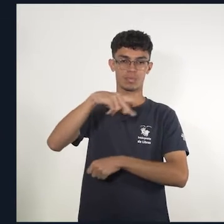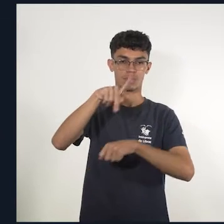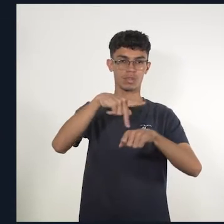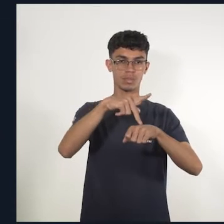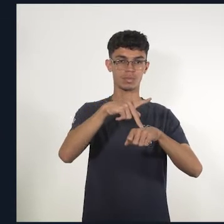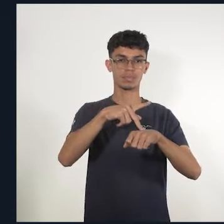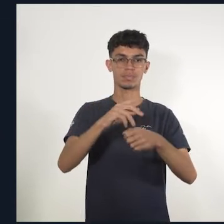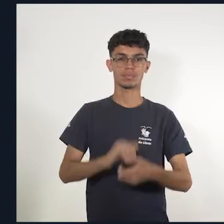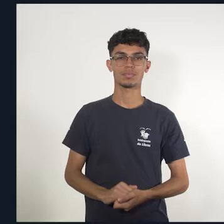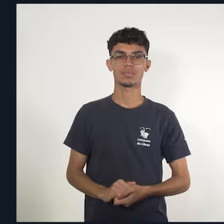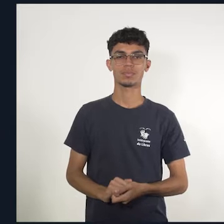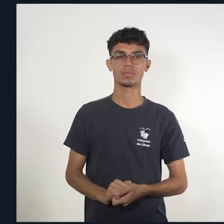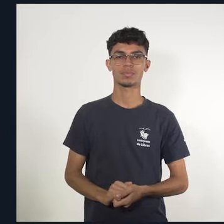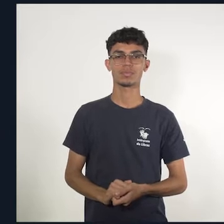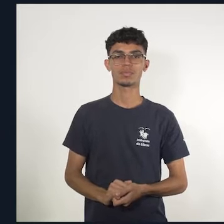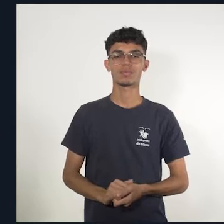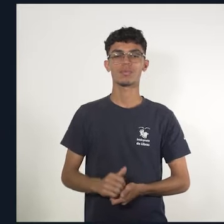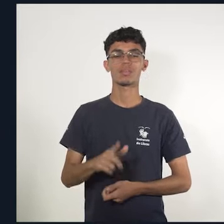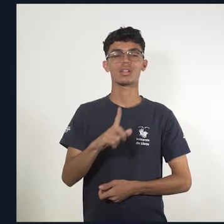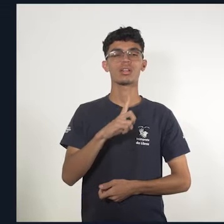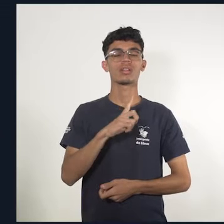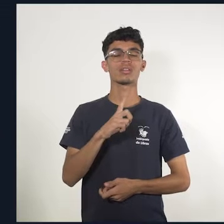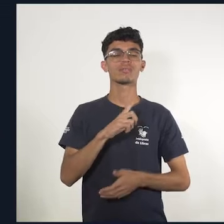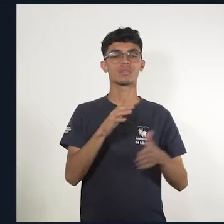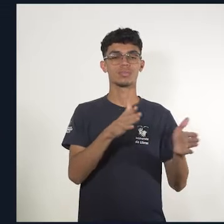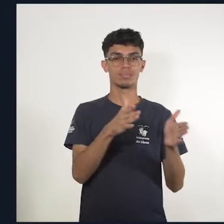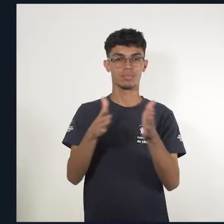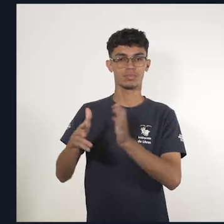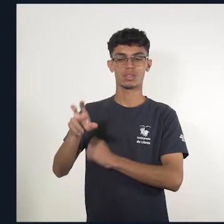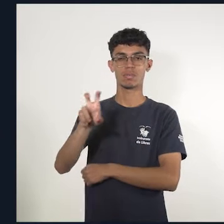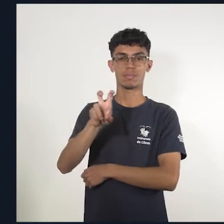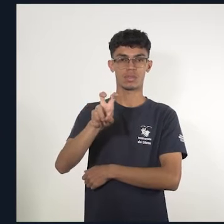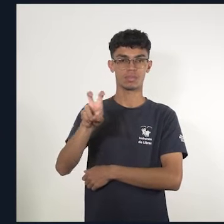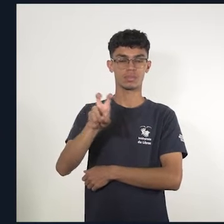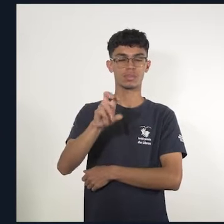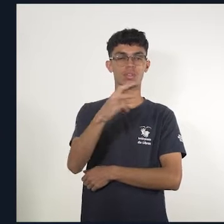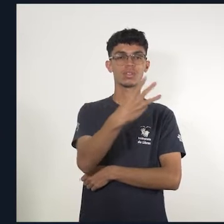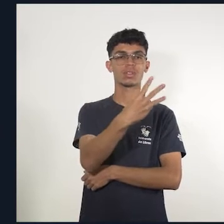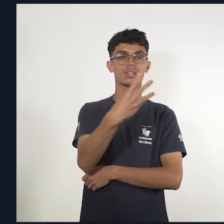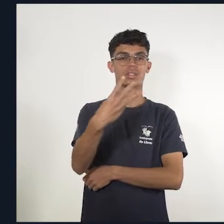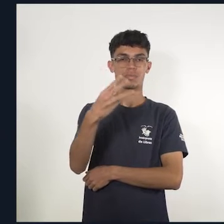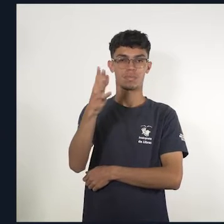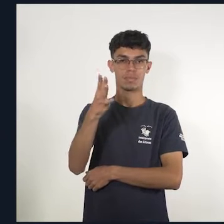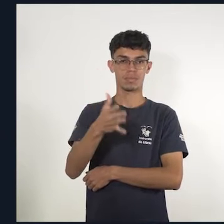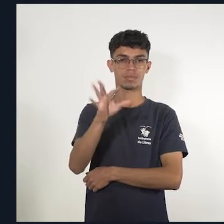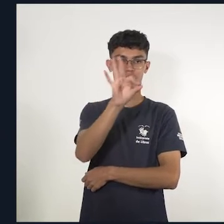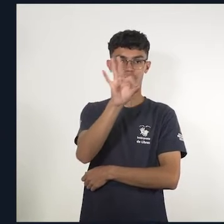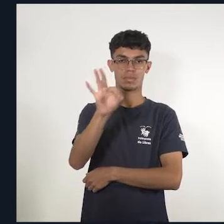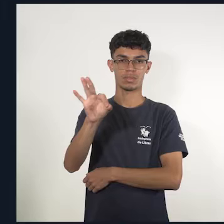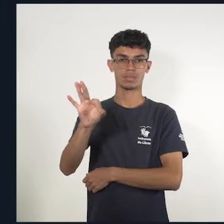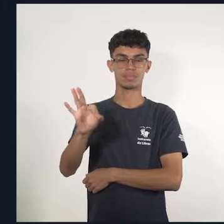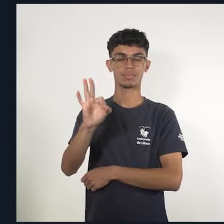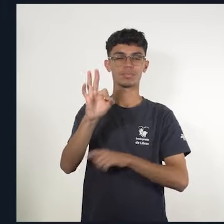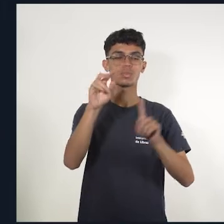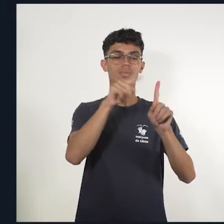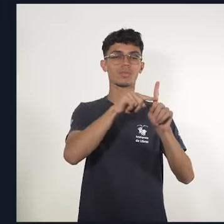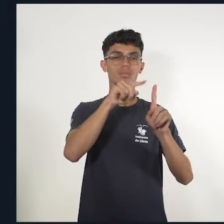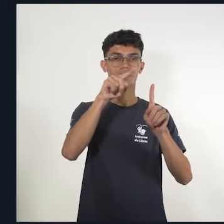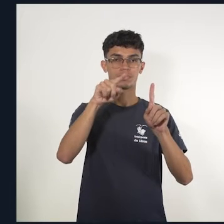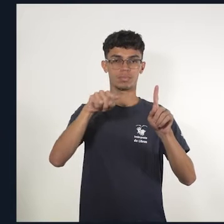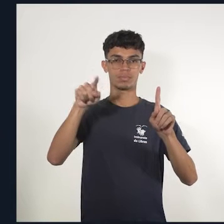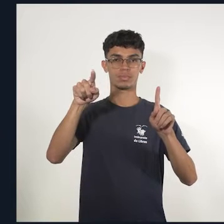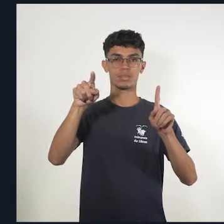né? Então, nós temos na fase 5 a prevalência de 33,5%, com o índice de